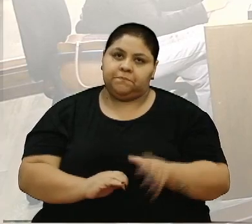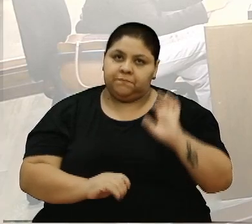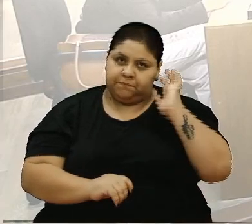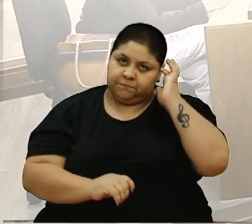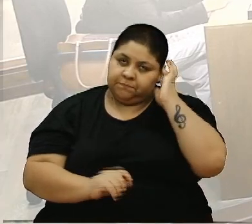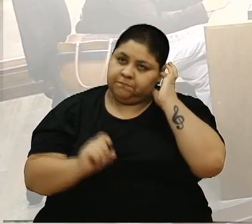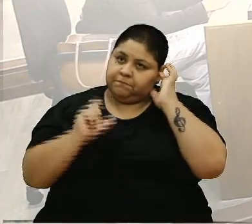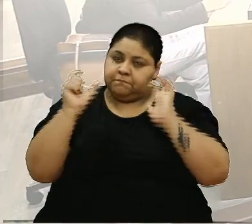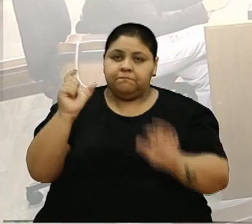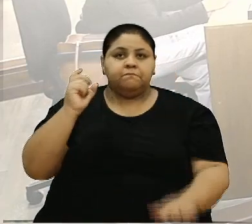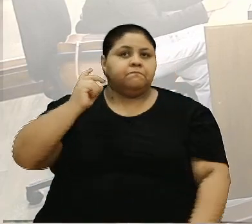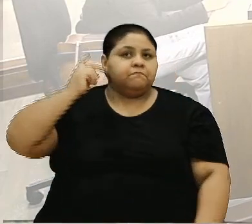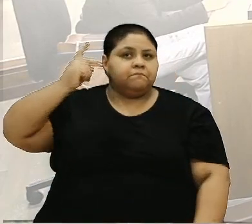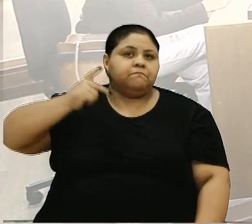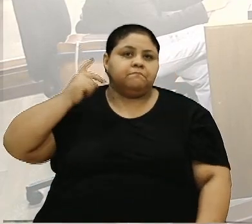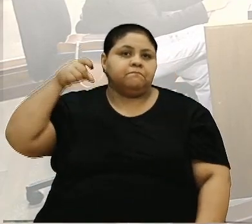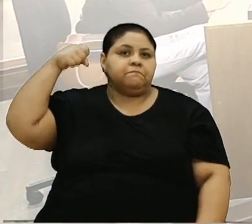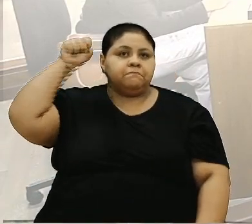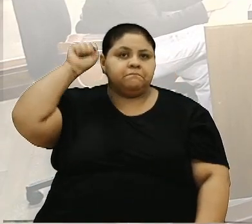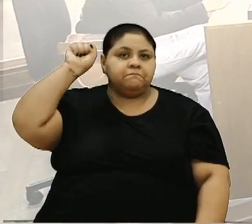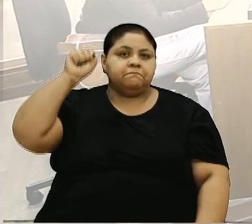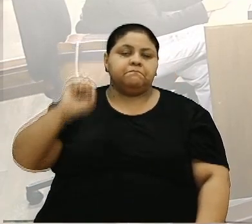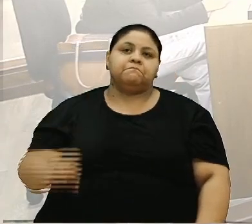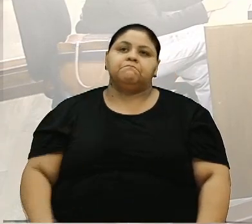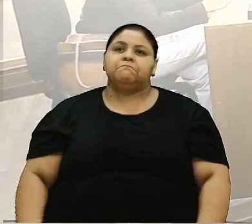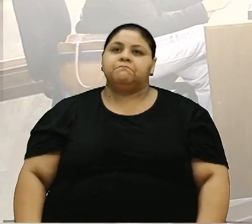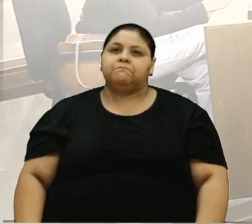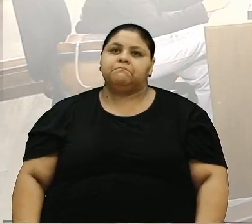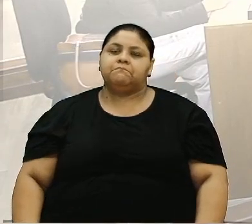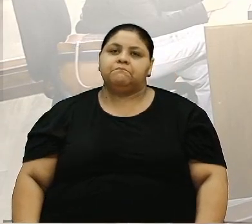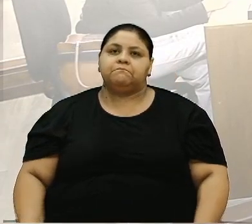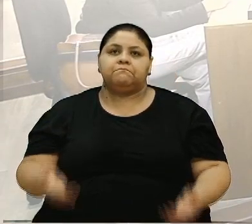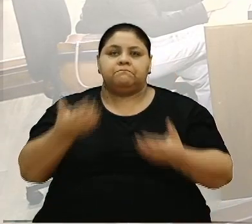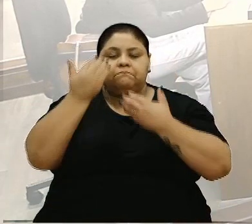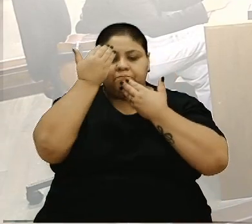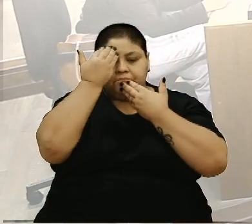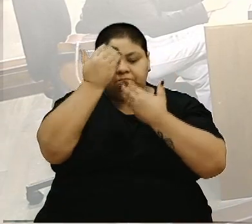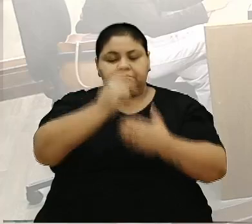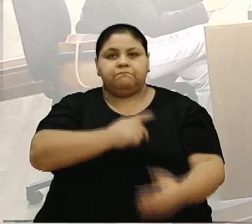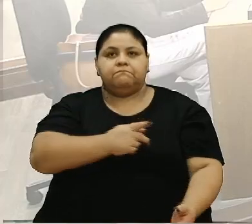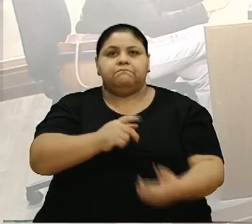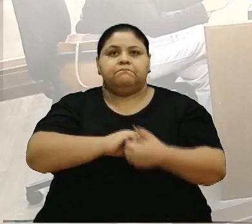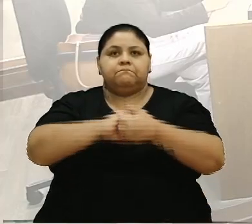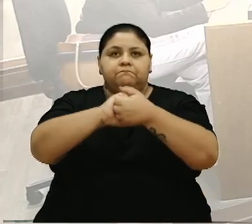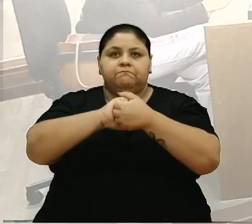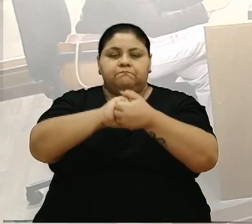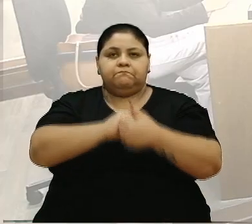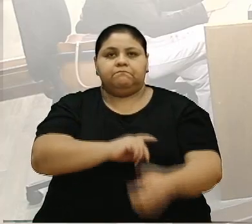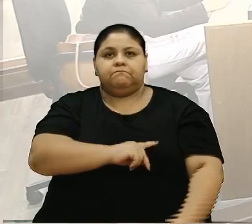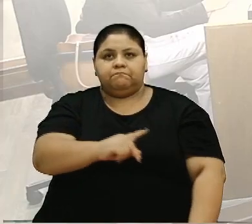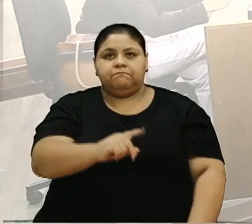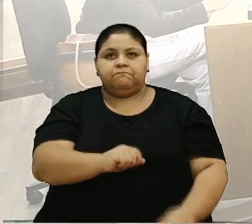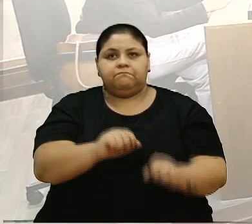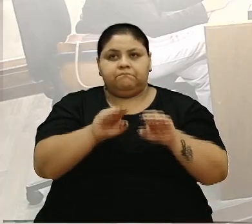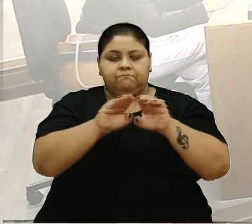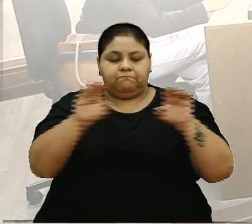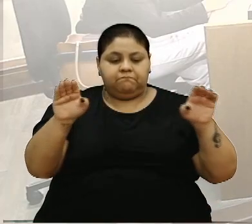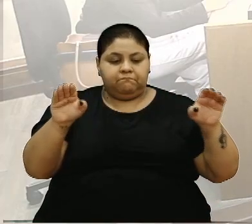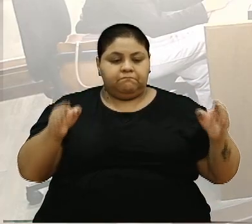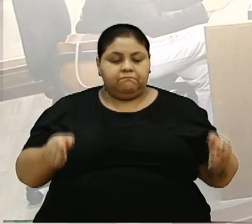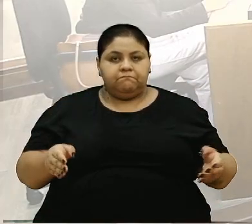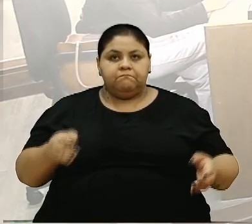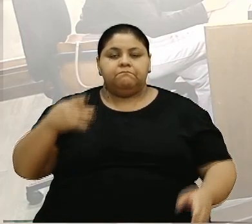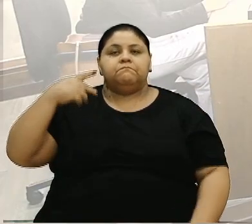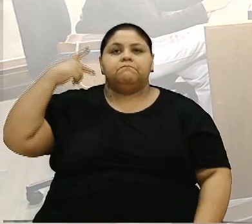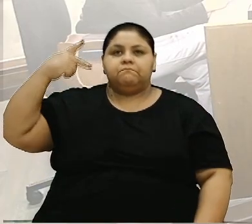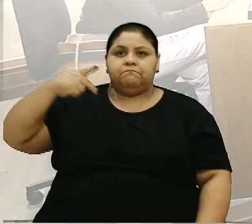Com a palavra, vereador Clóvis Xuxa. Peço a palavra, senhor presidente. Obrigado, presidente. Cumprimento a presidente, cumprimento a mesa, senhores